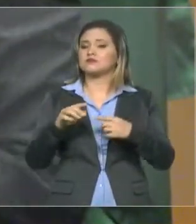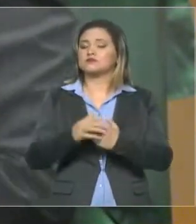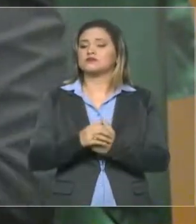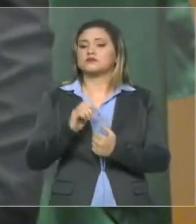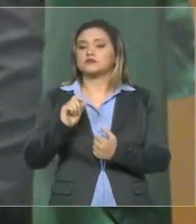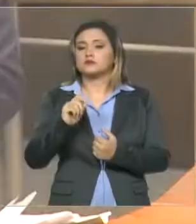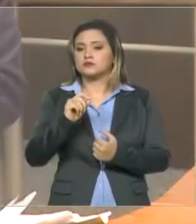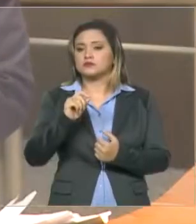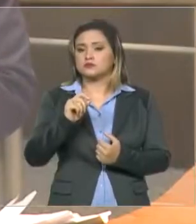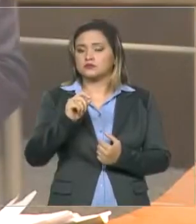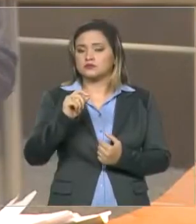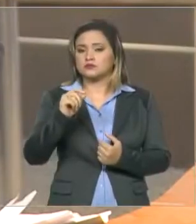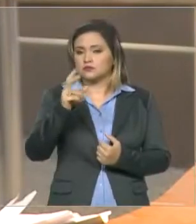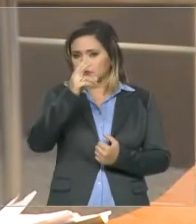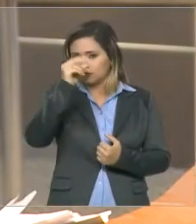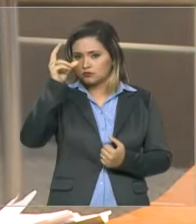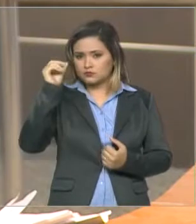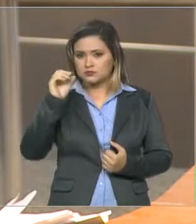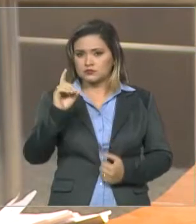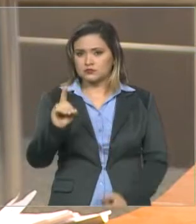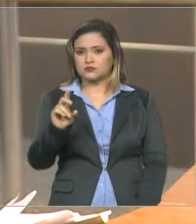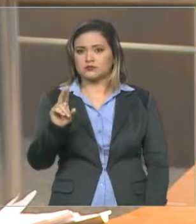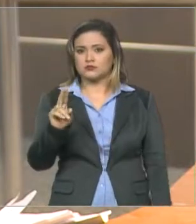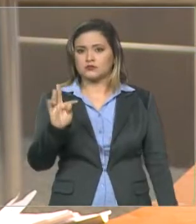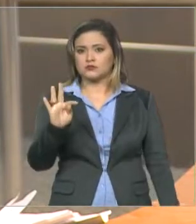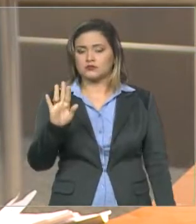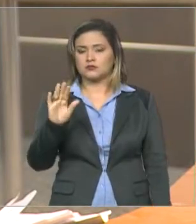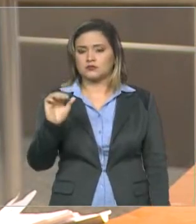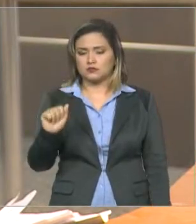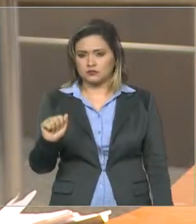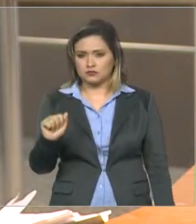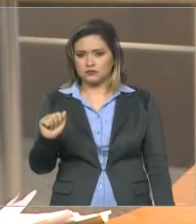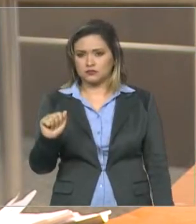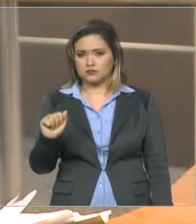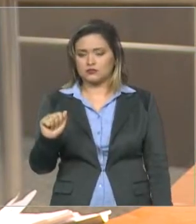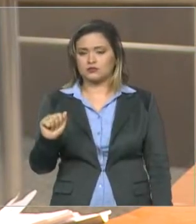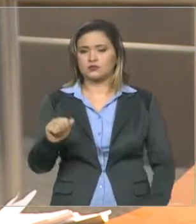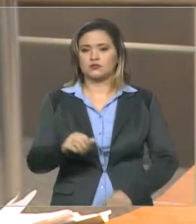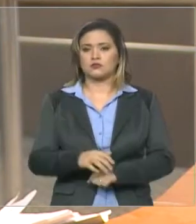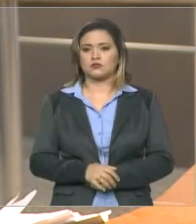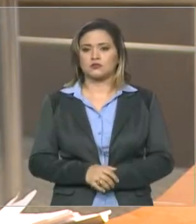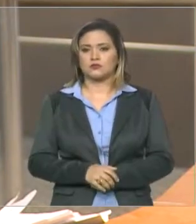de Passo do Lumiar, Dutra, em contato com